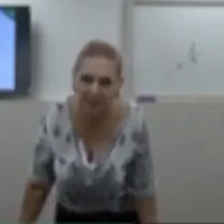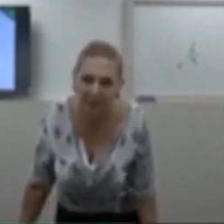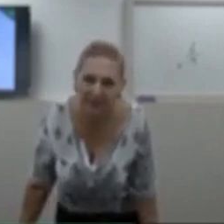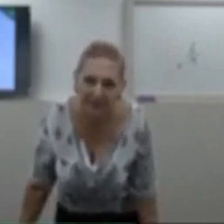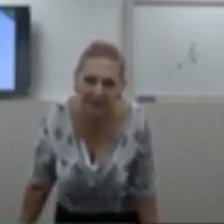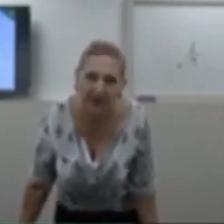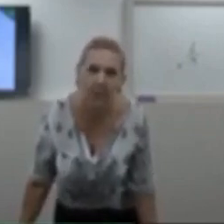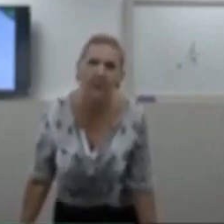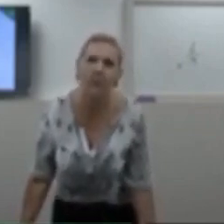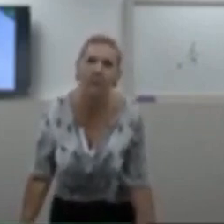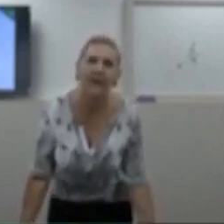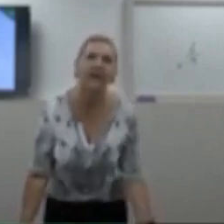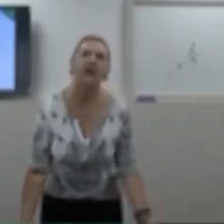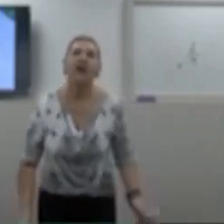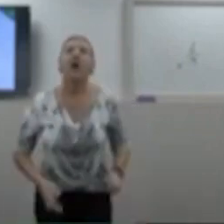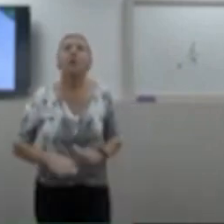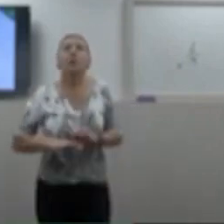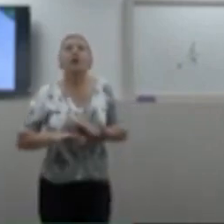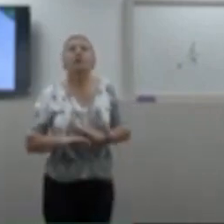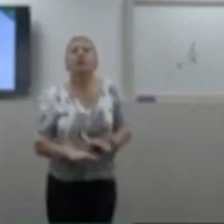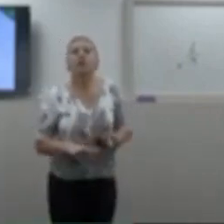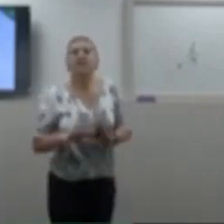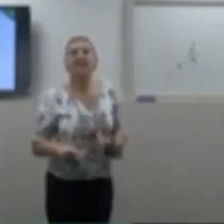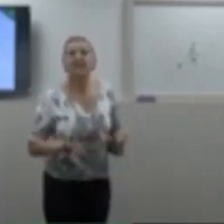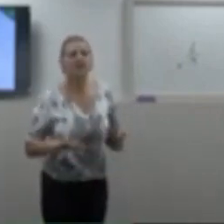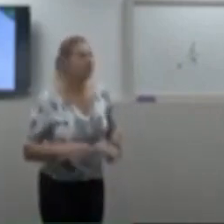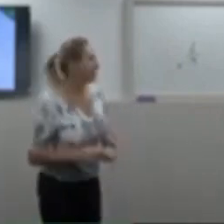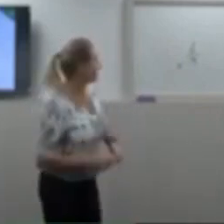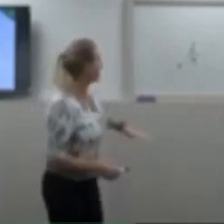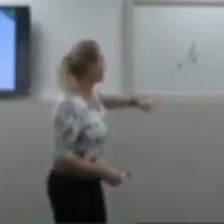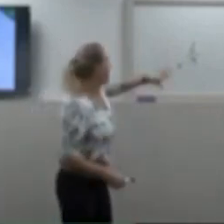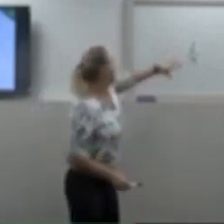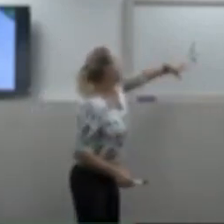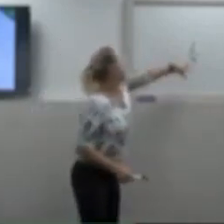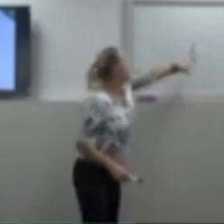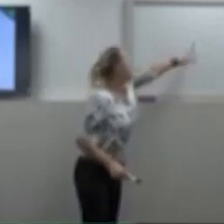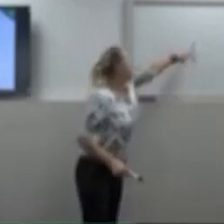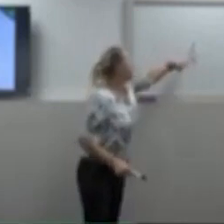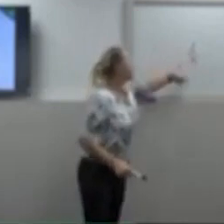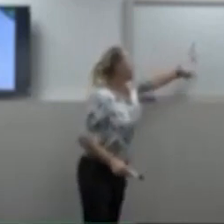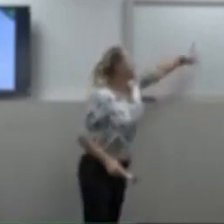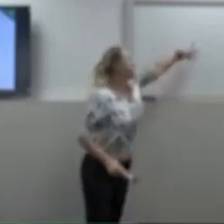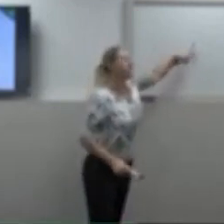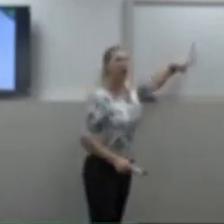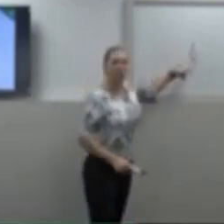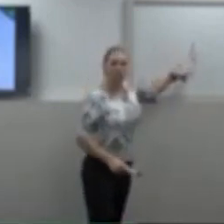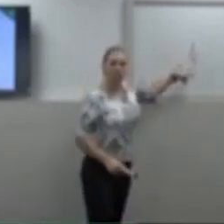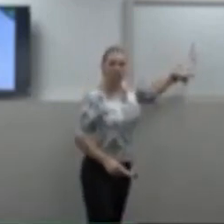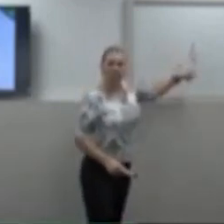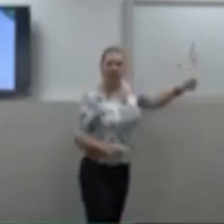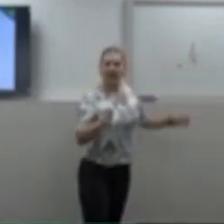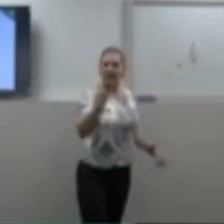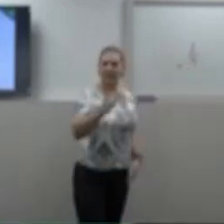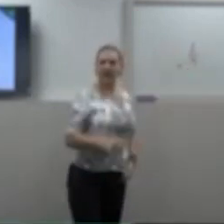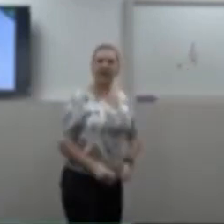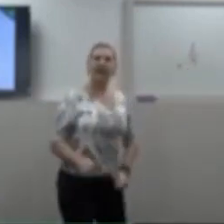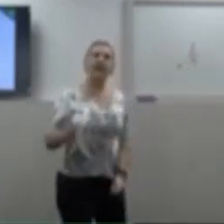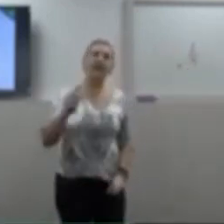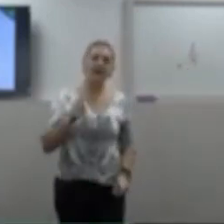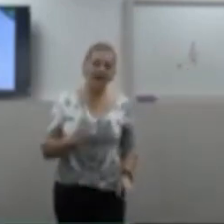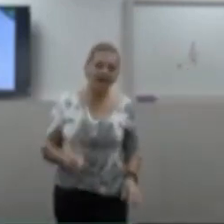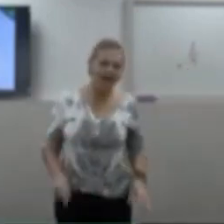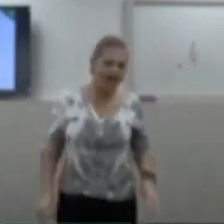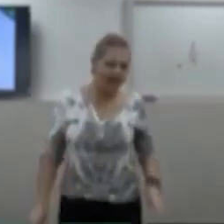voltar para a língua portuguesa, então? Muito bem. Quando você estiver trabalhando com fração,